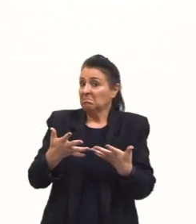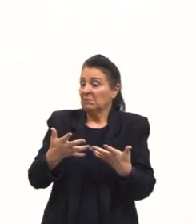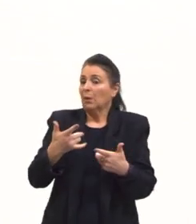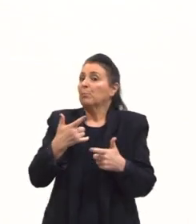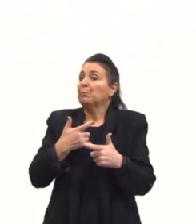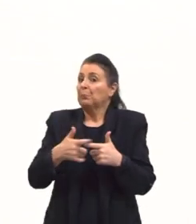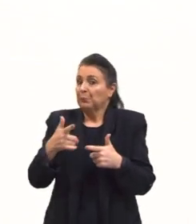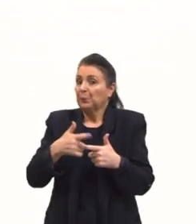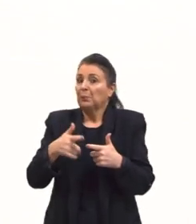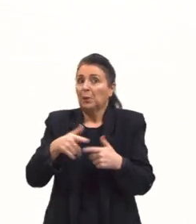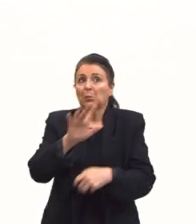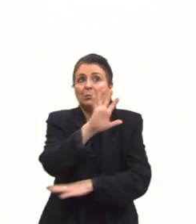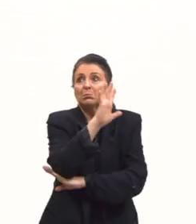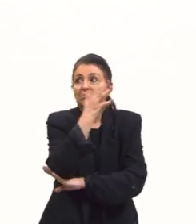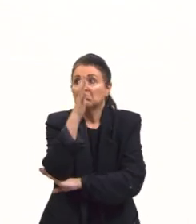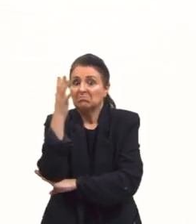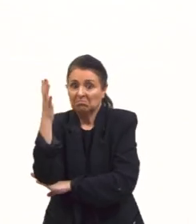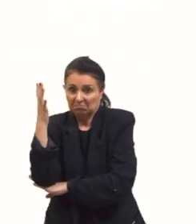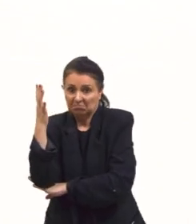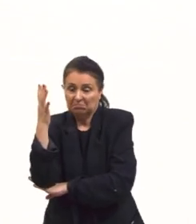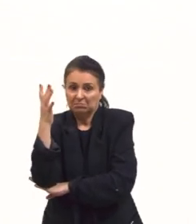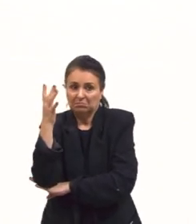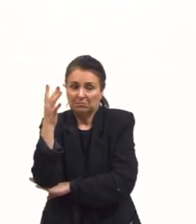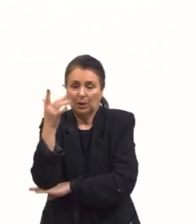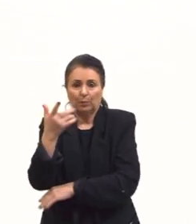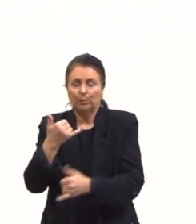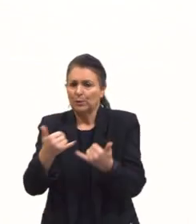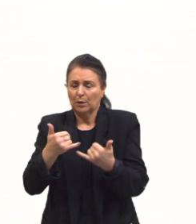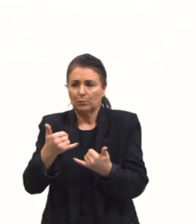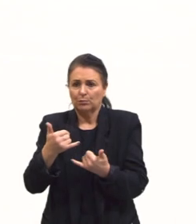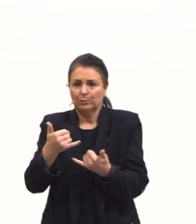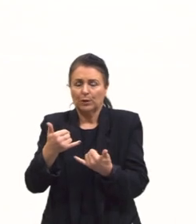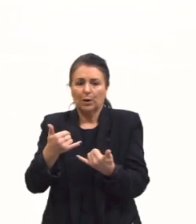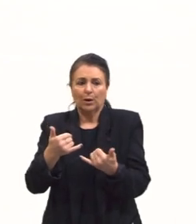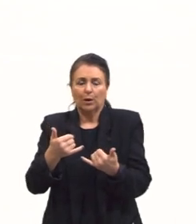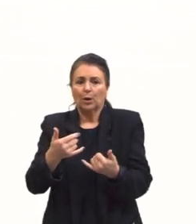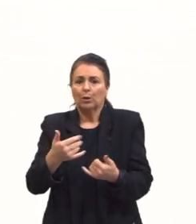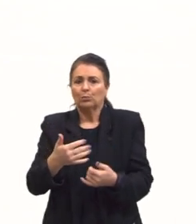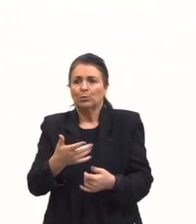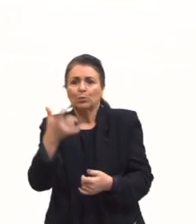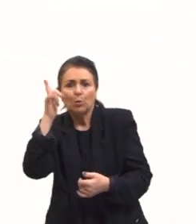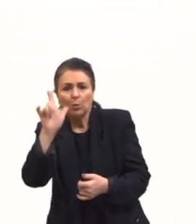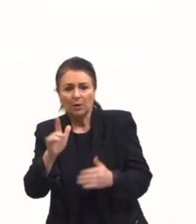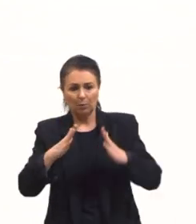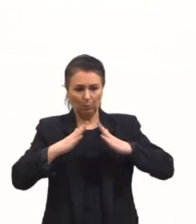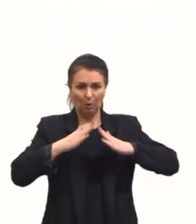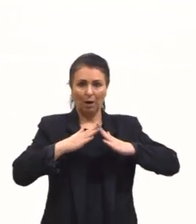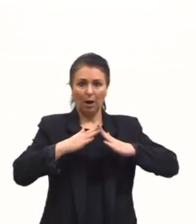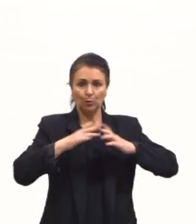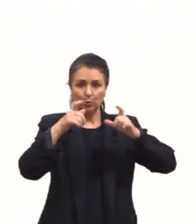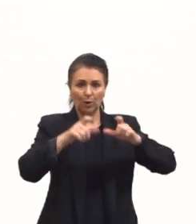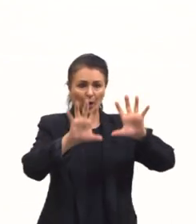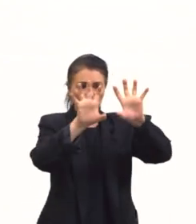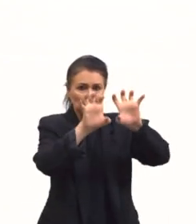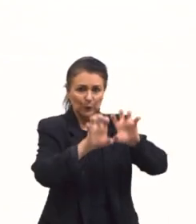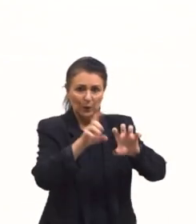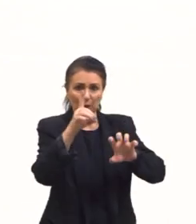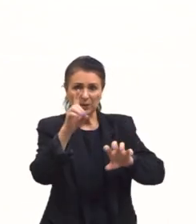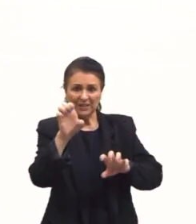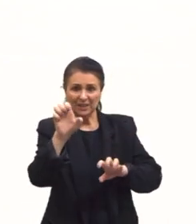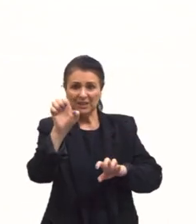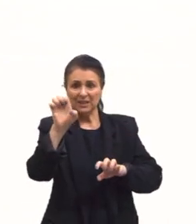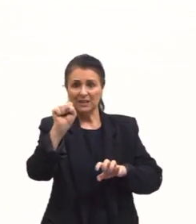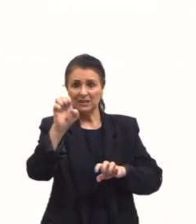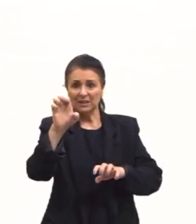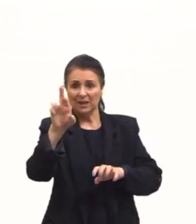problemas ambientais por exemplo não consigo morar no deserto não consigo produzir no deserto logo eu vou fazer a